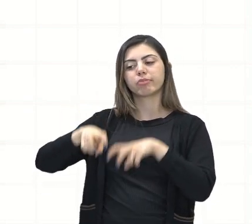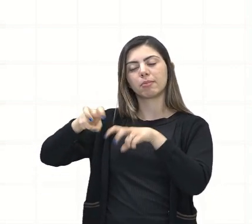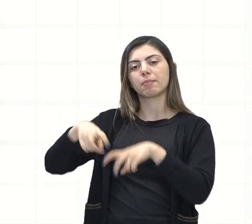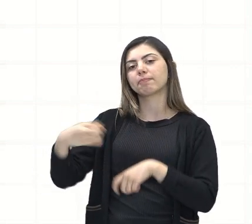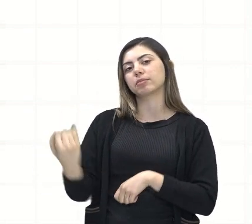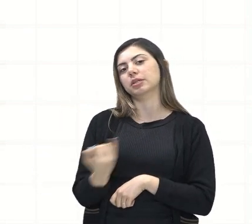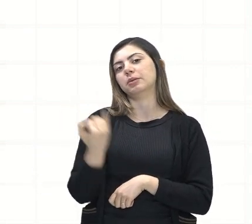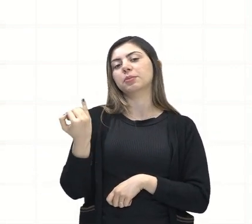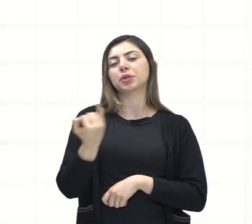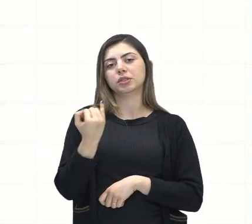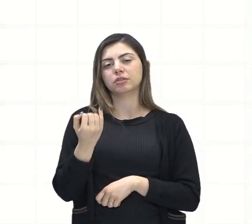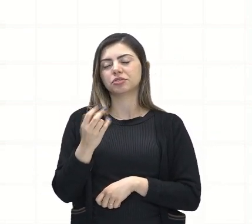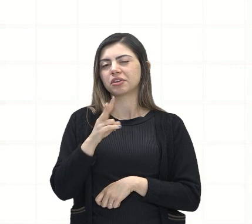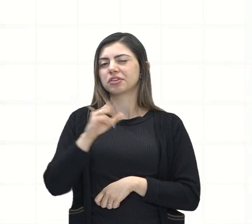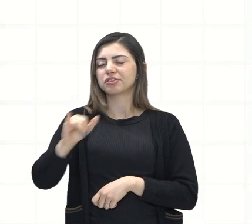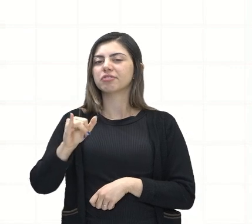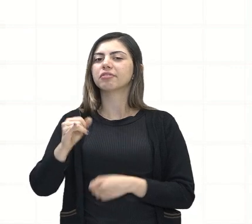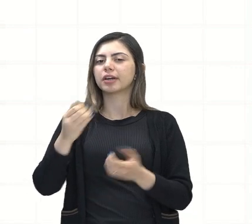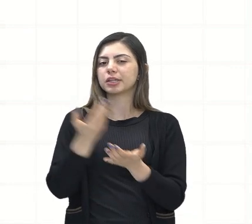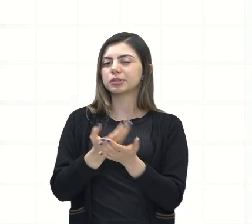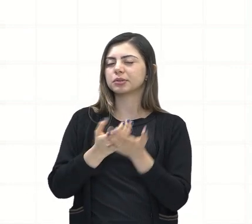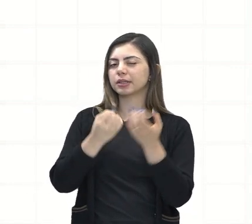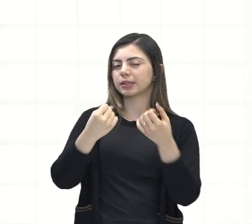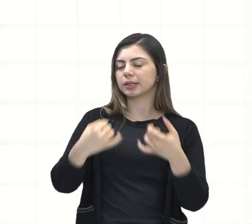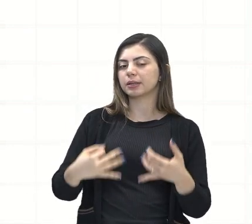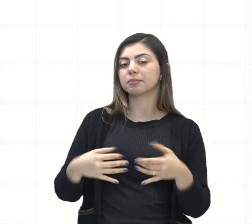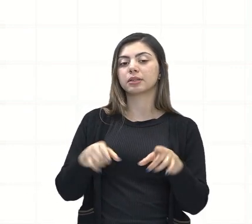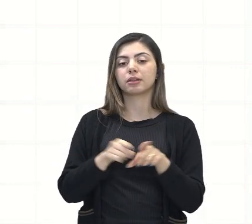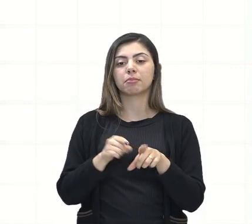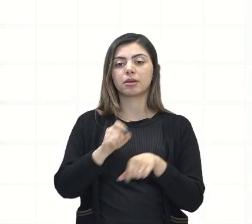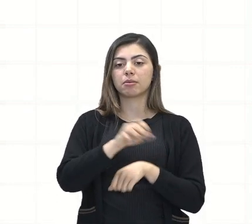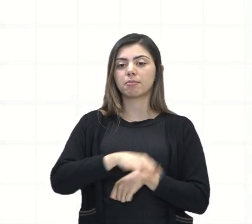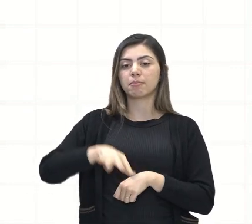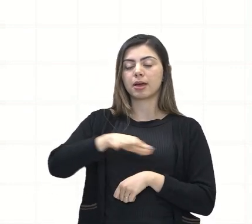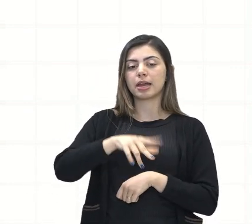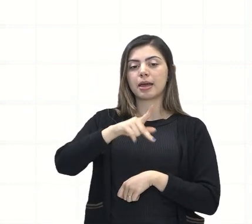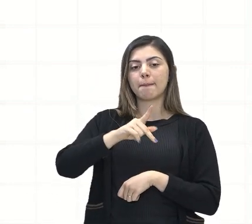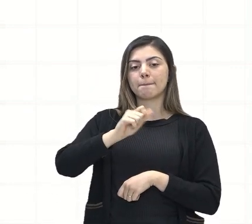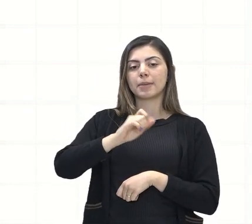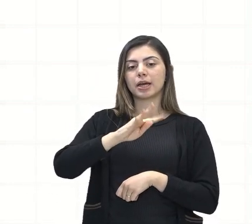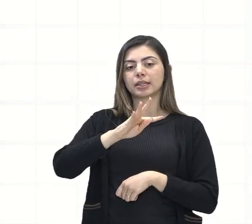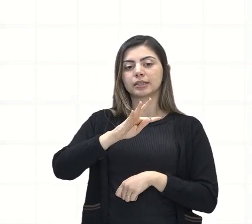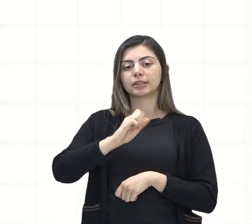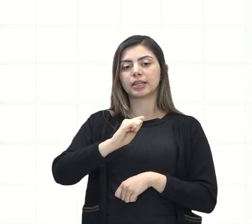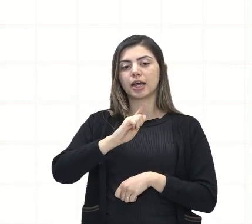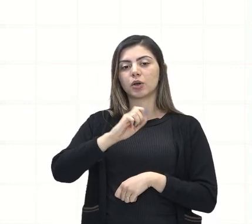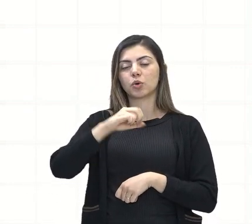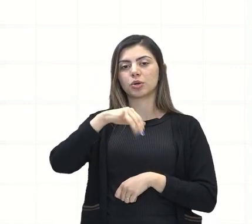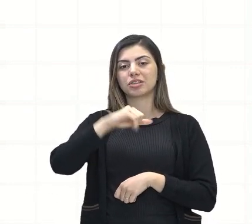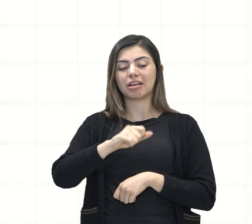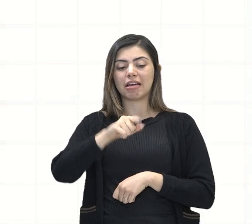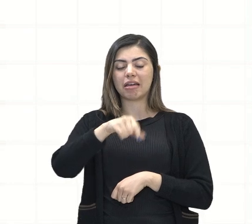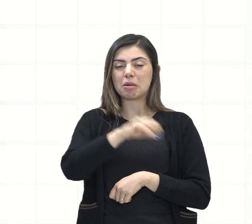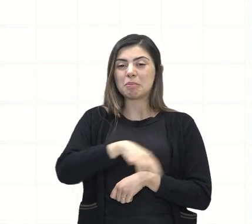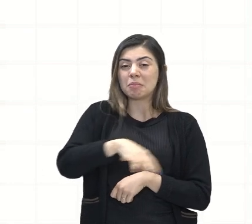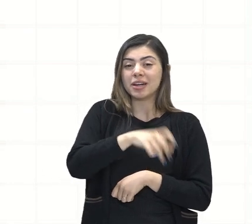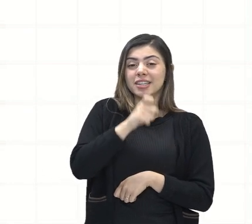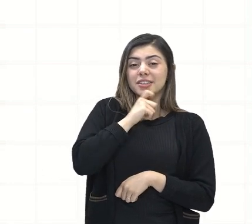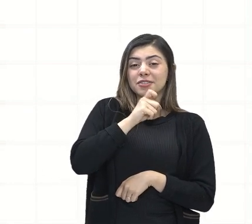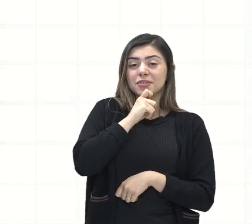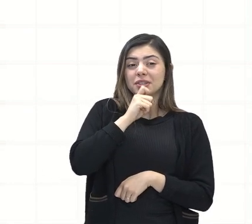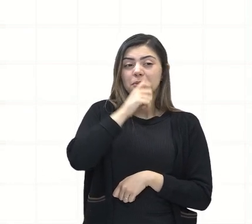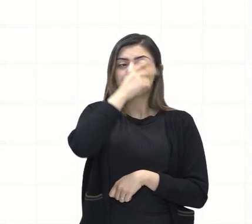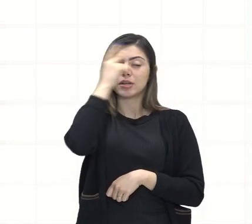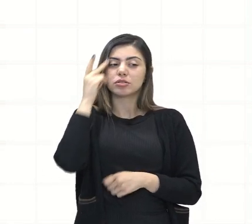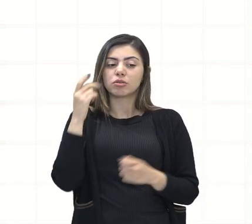gente vai falar sobre ela daqui a pouco. E a área da Patagônia, que é uma área mais fria, né? Tem pouca gente morando nessas áreas. Então a